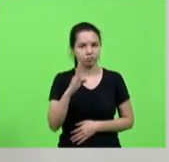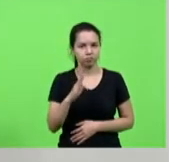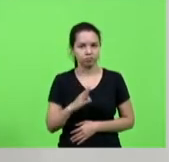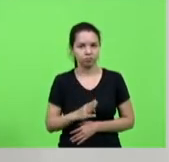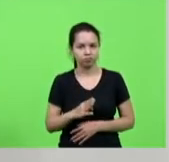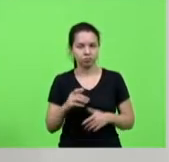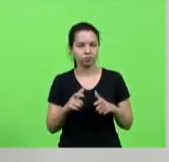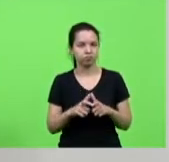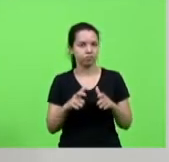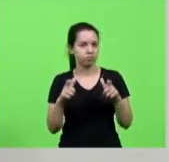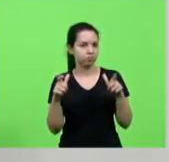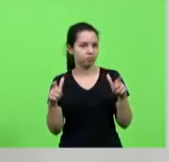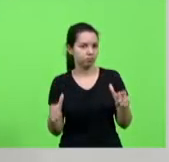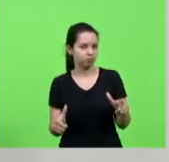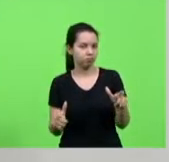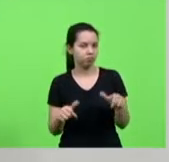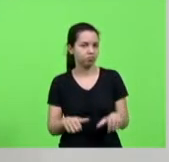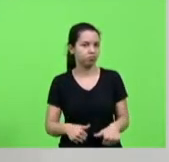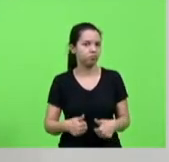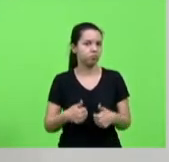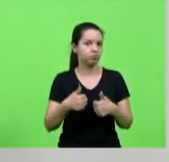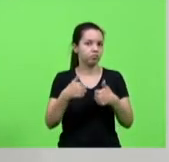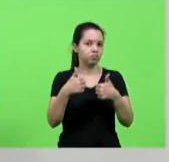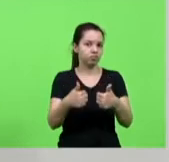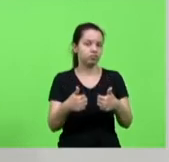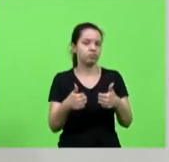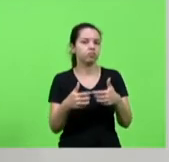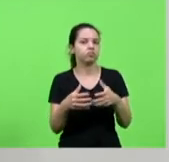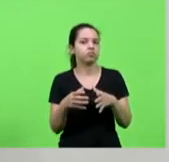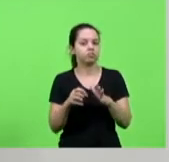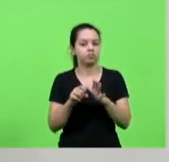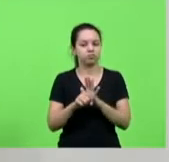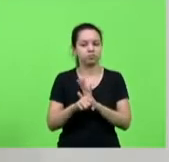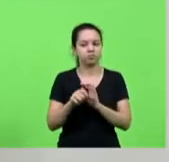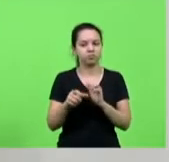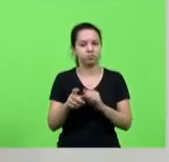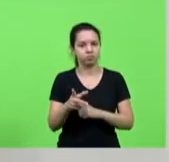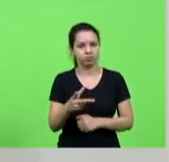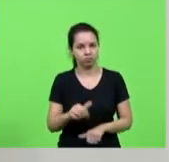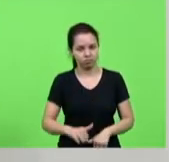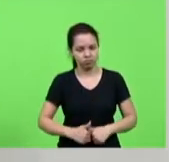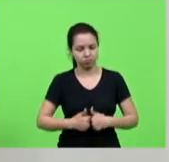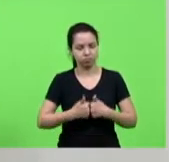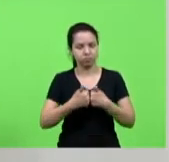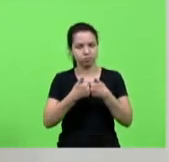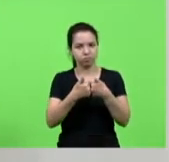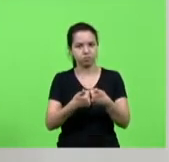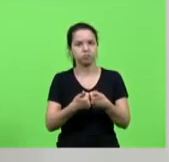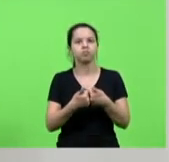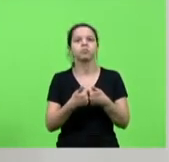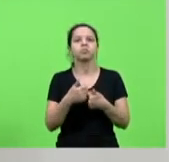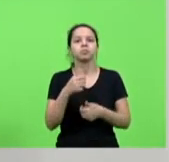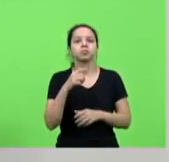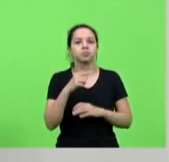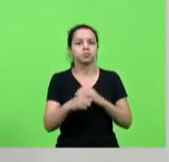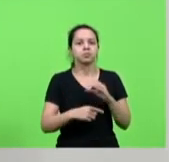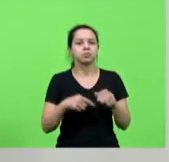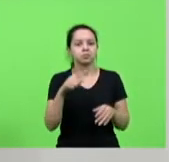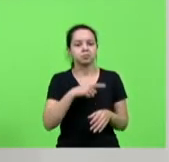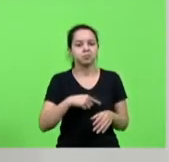e melhores sistemas de imunização do mundo, estamos caminhando muito lentamente na